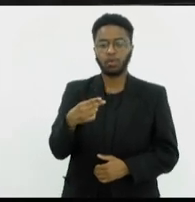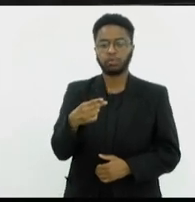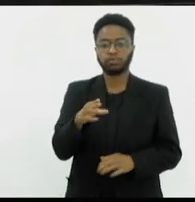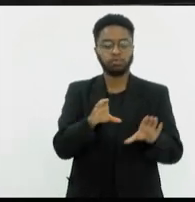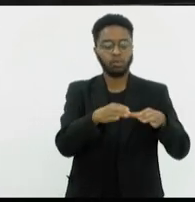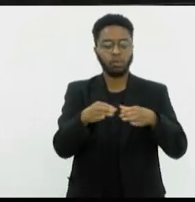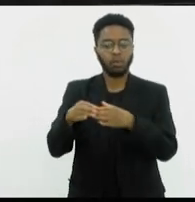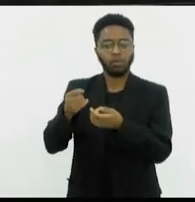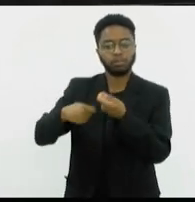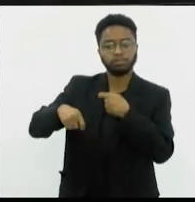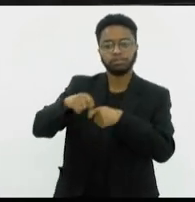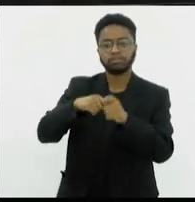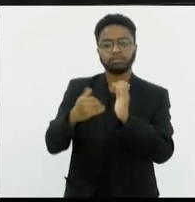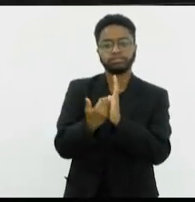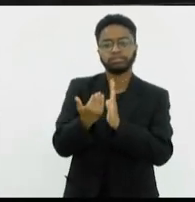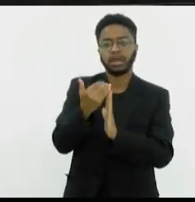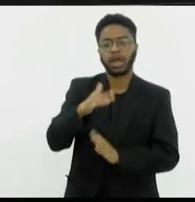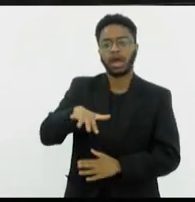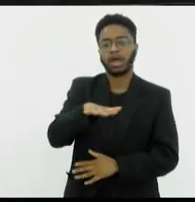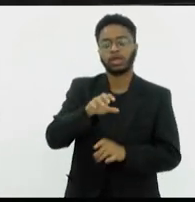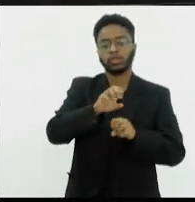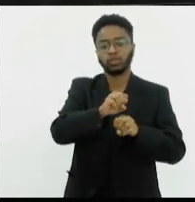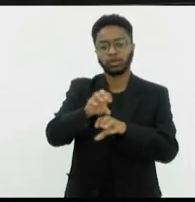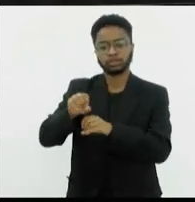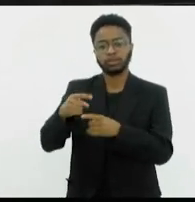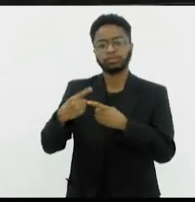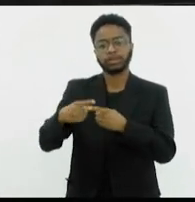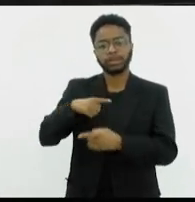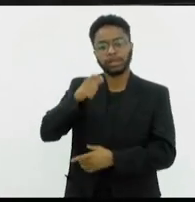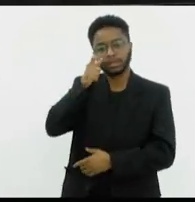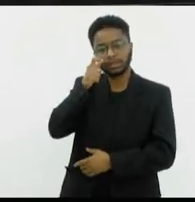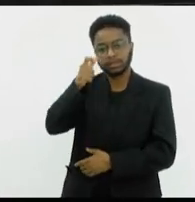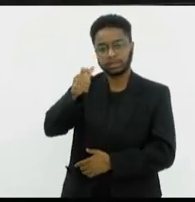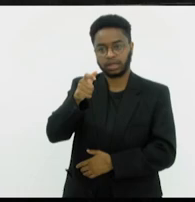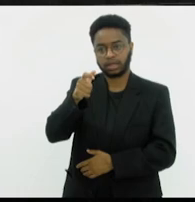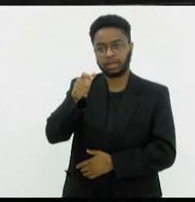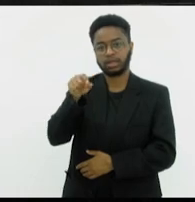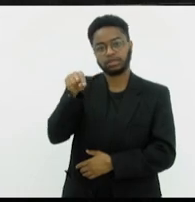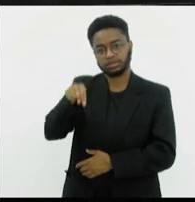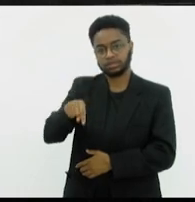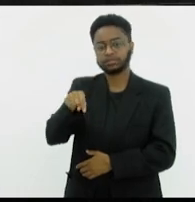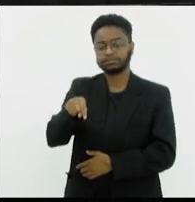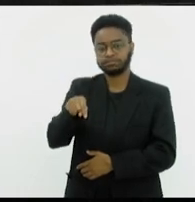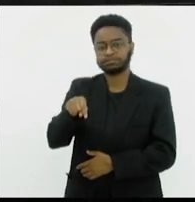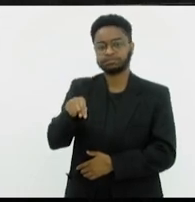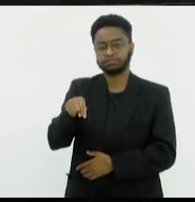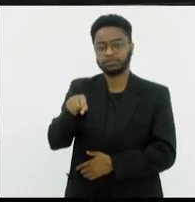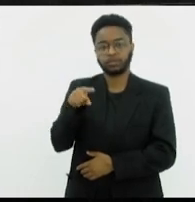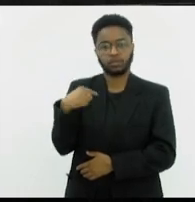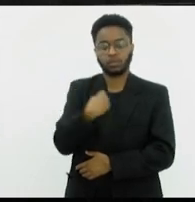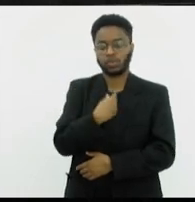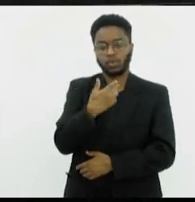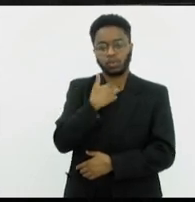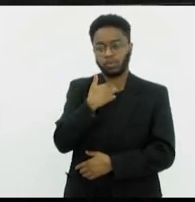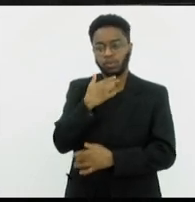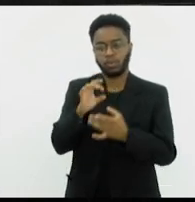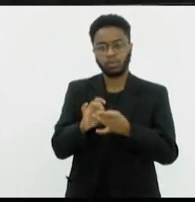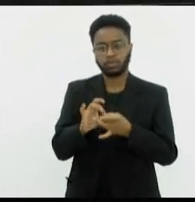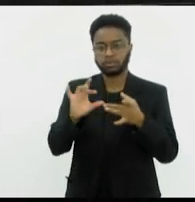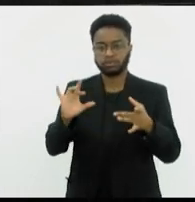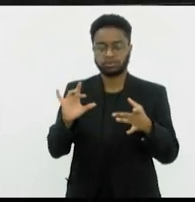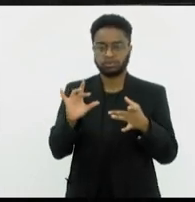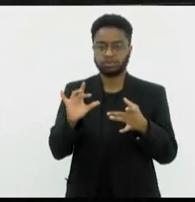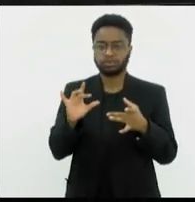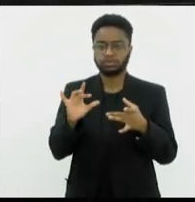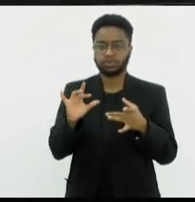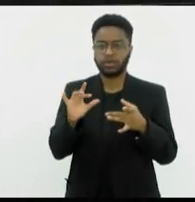grupos econômicos da educação que têm muito interesse nisso daqui, a gente não pode permitir